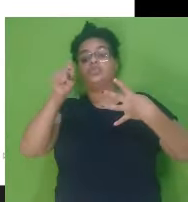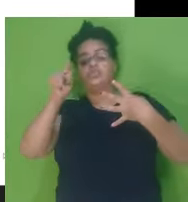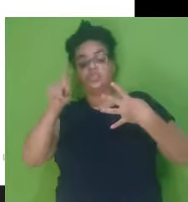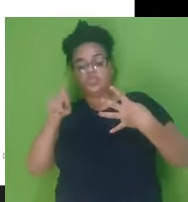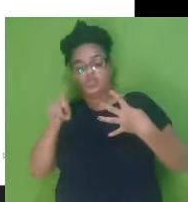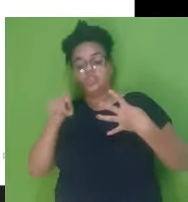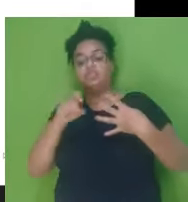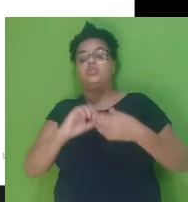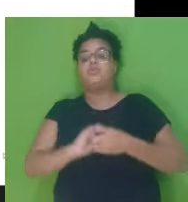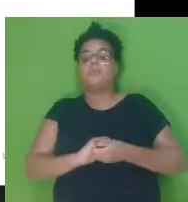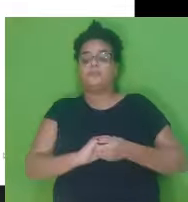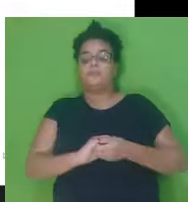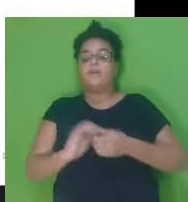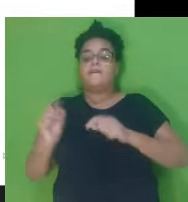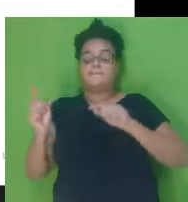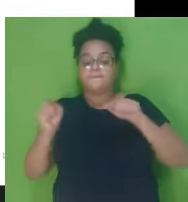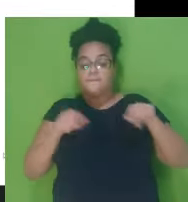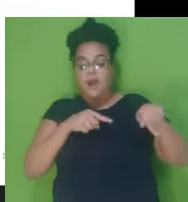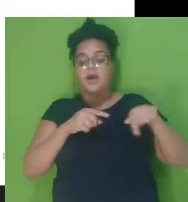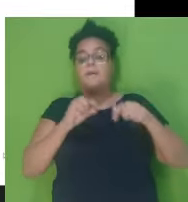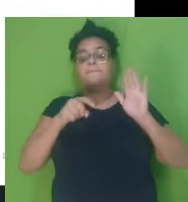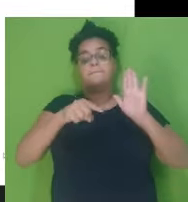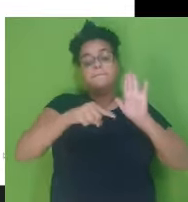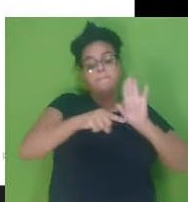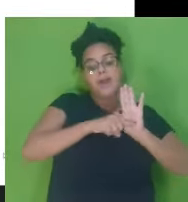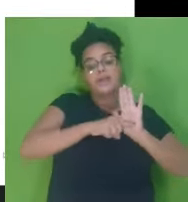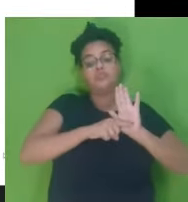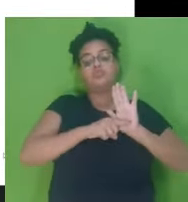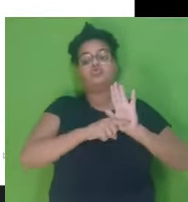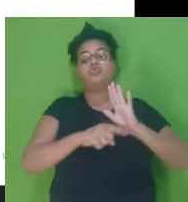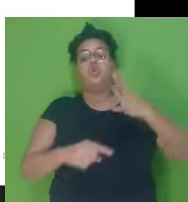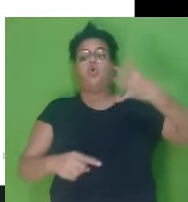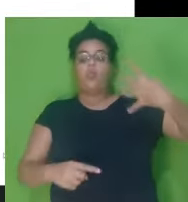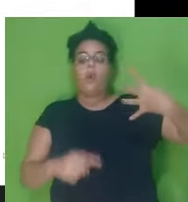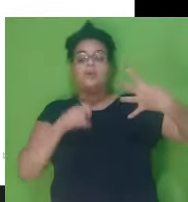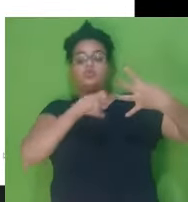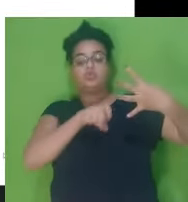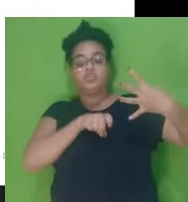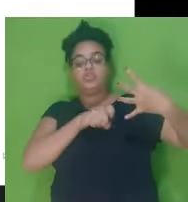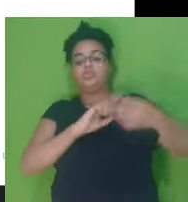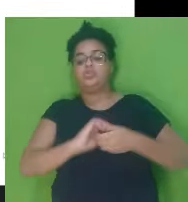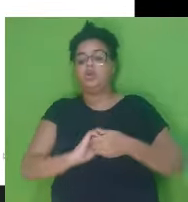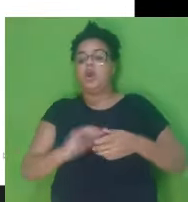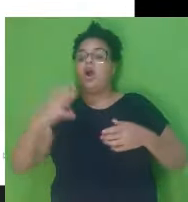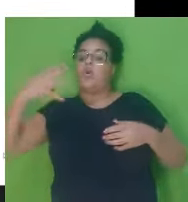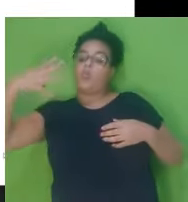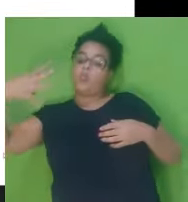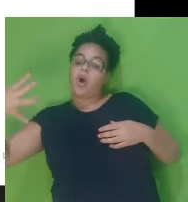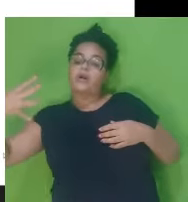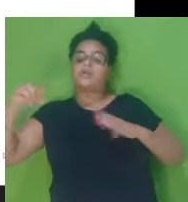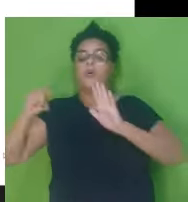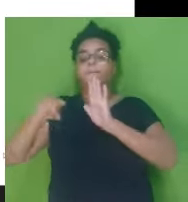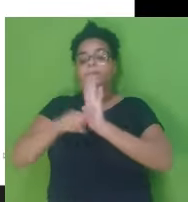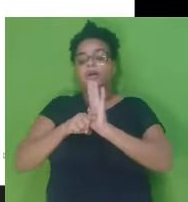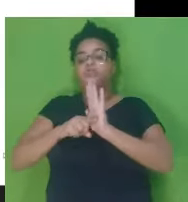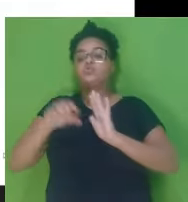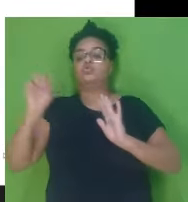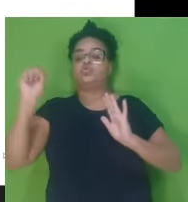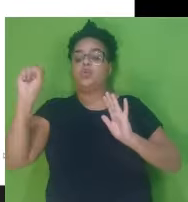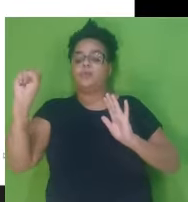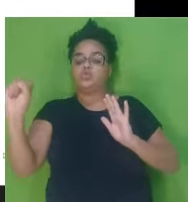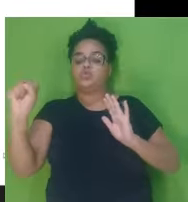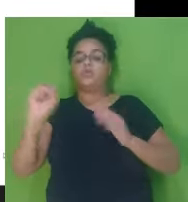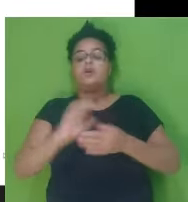vezes x, 4x, vem para cá, menos 4x. 4 vezes menos 2,